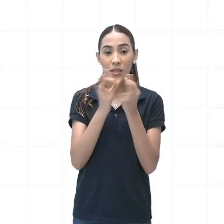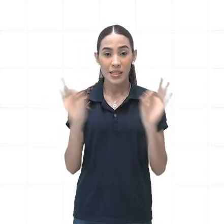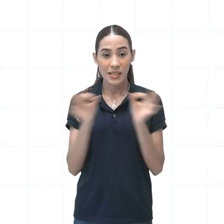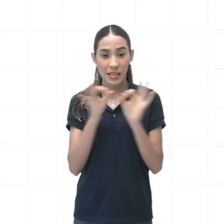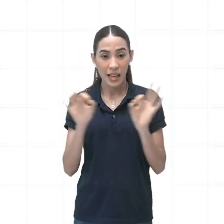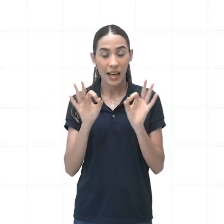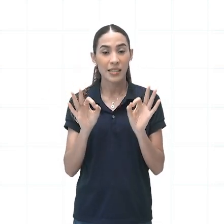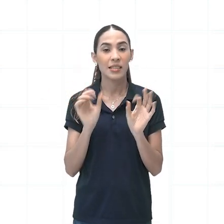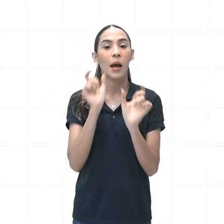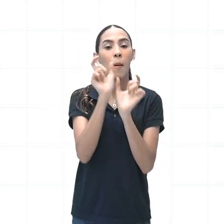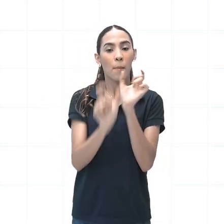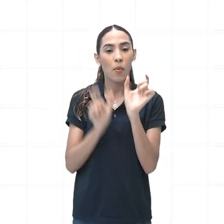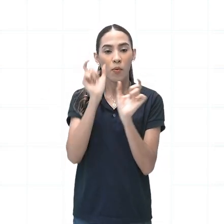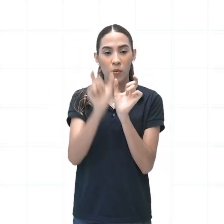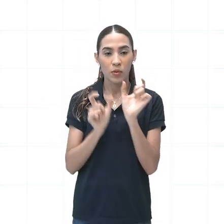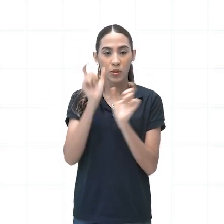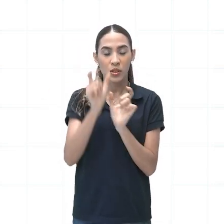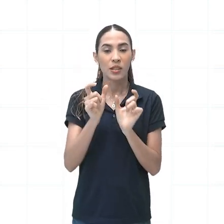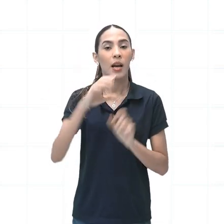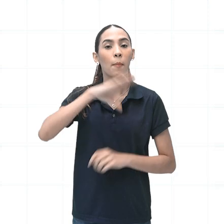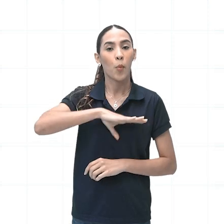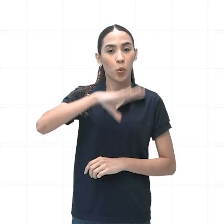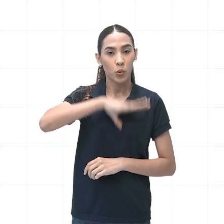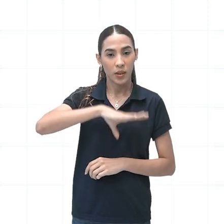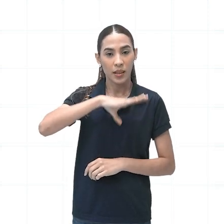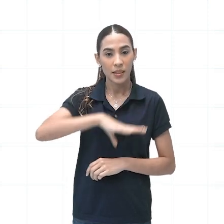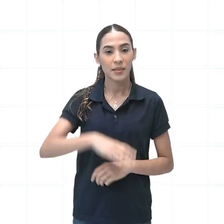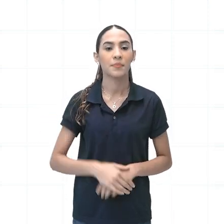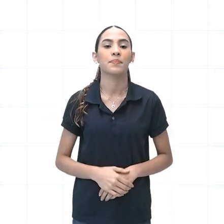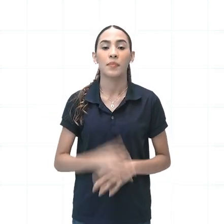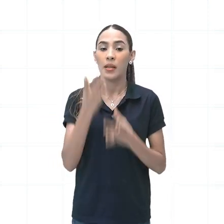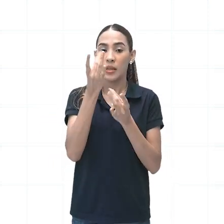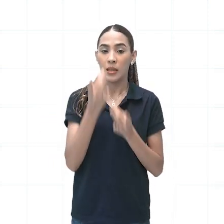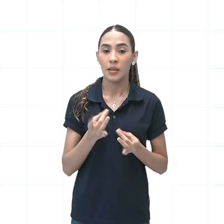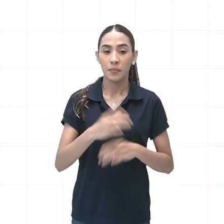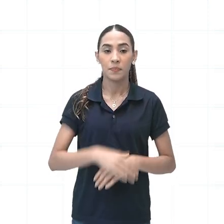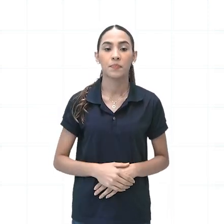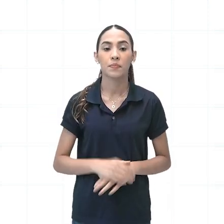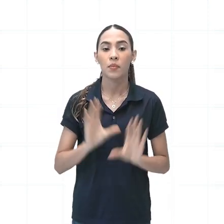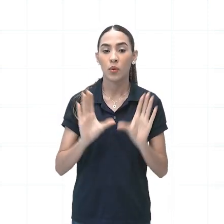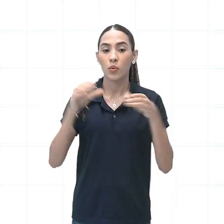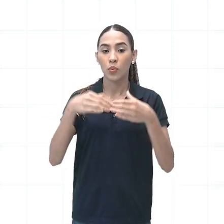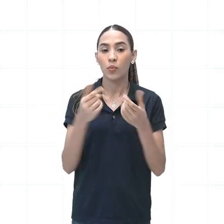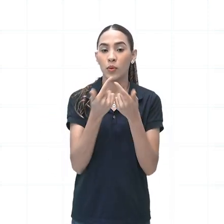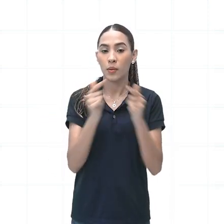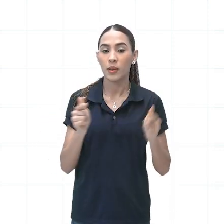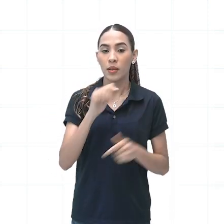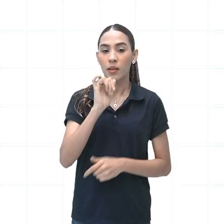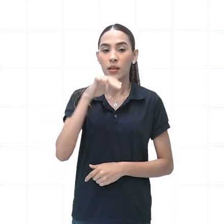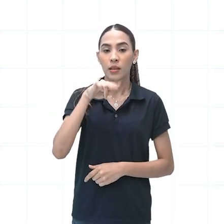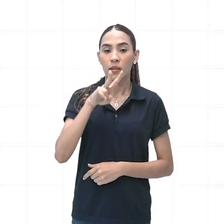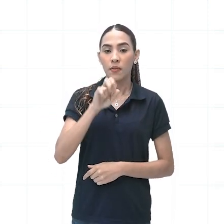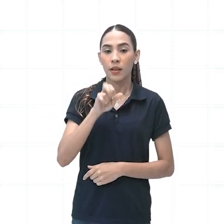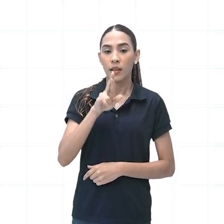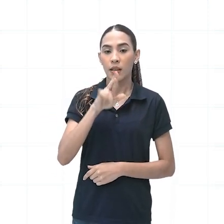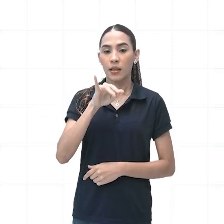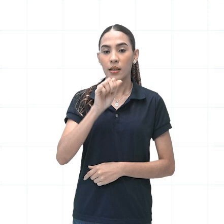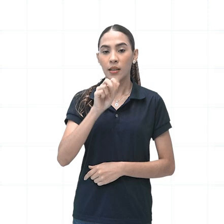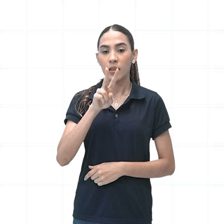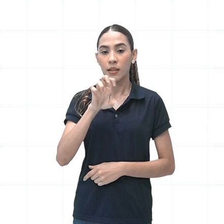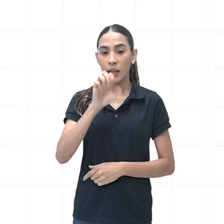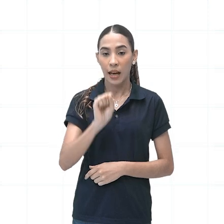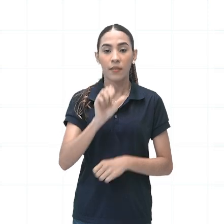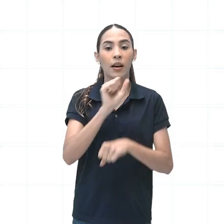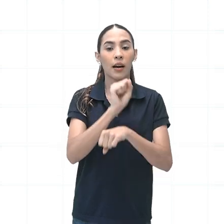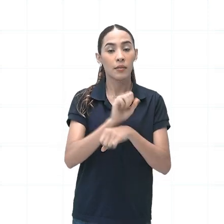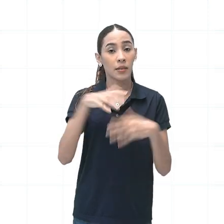morfossintaxe, morfologia da nossa língua, da língua portuguesa, detalhamento, classes gramaticais